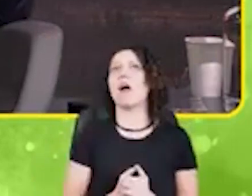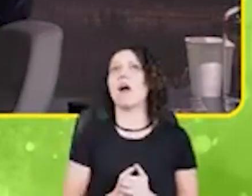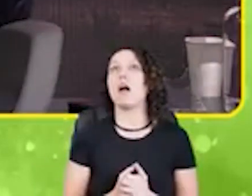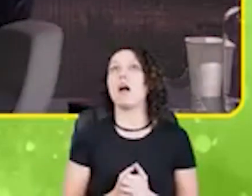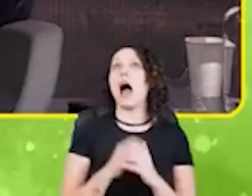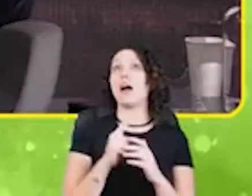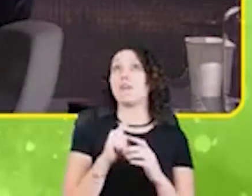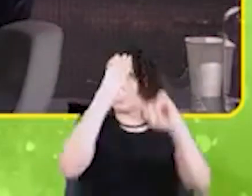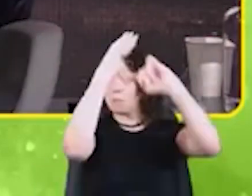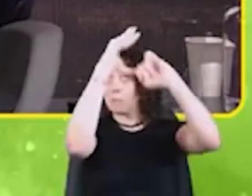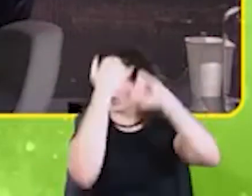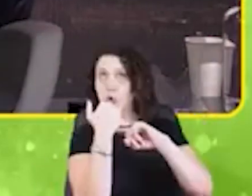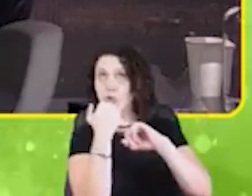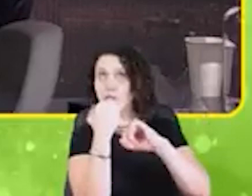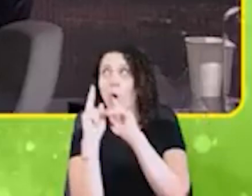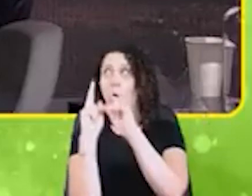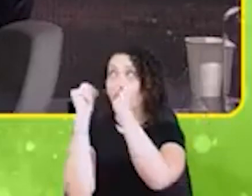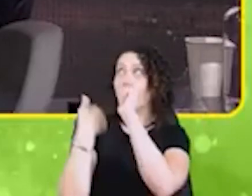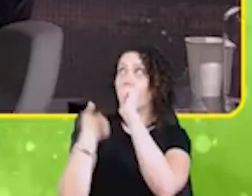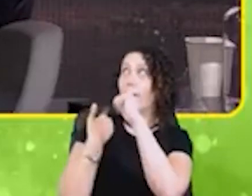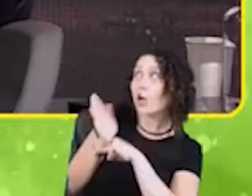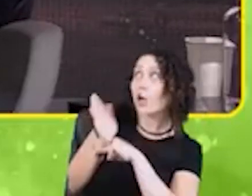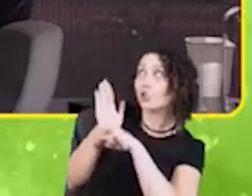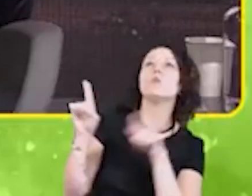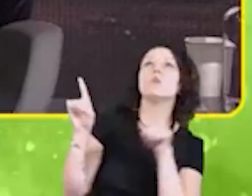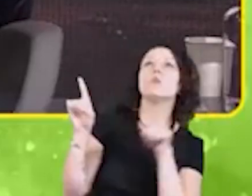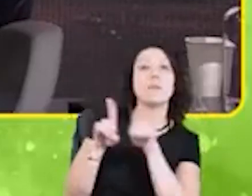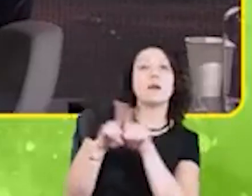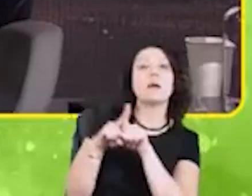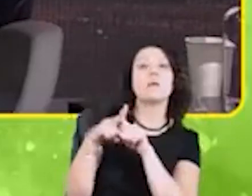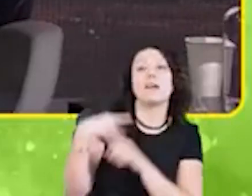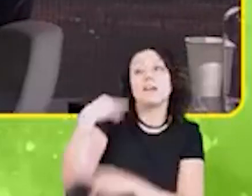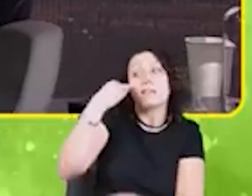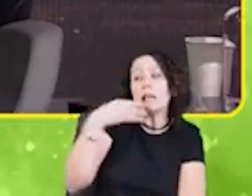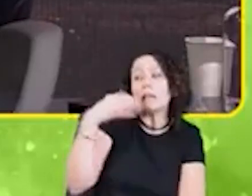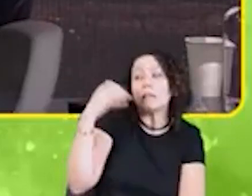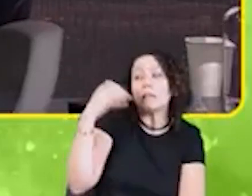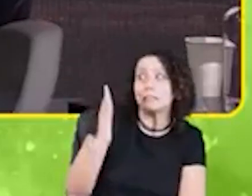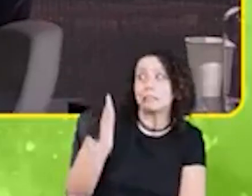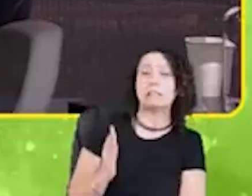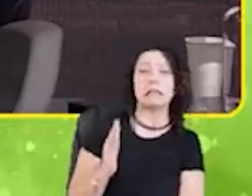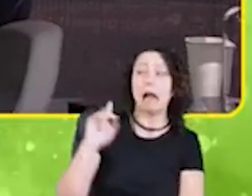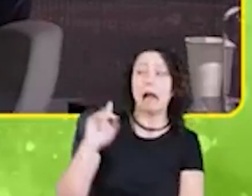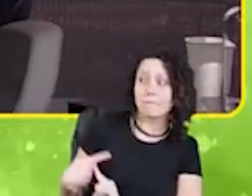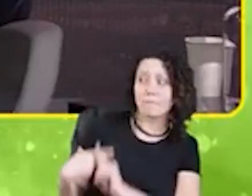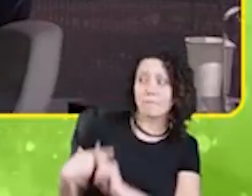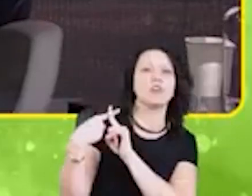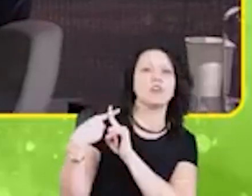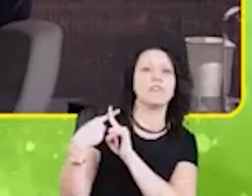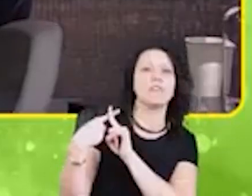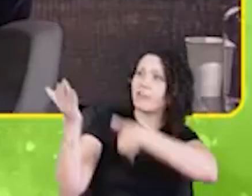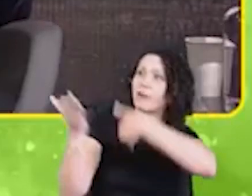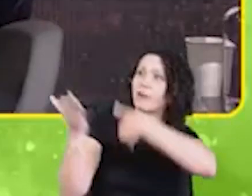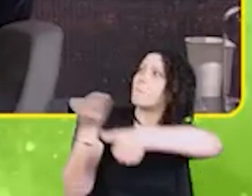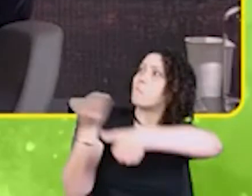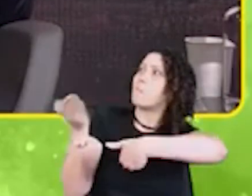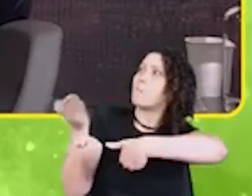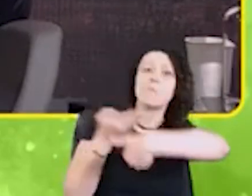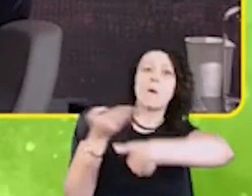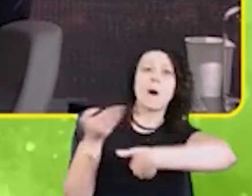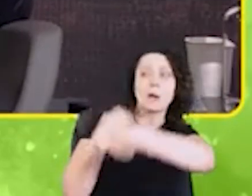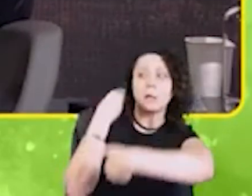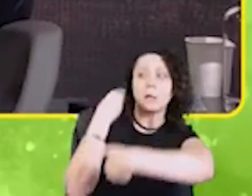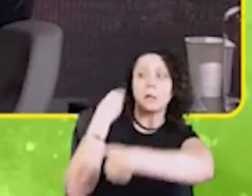que ele já já faz bem feito e estamos dispostos a compartilhar essa nossas experiências com nossos vizinhos